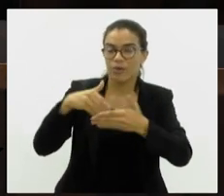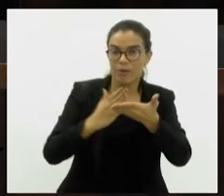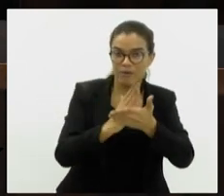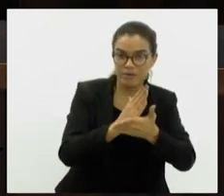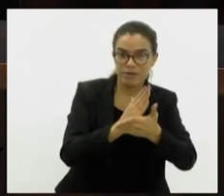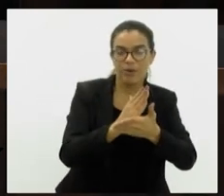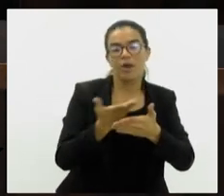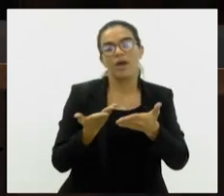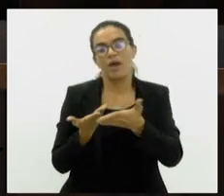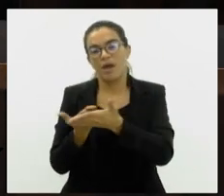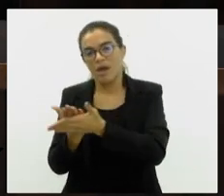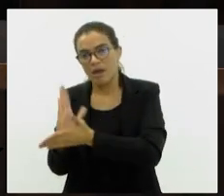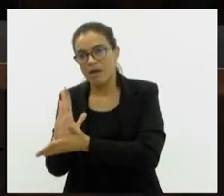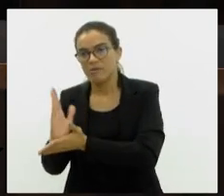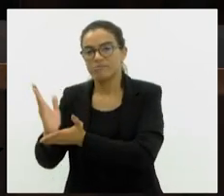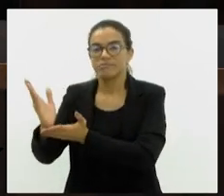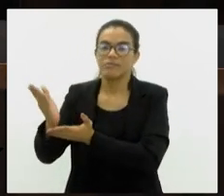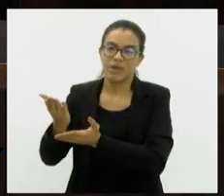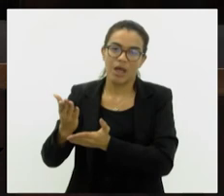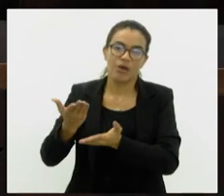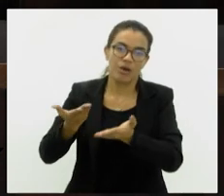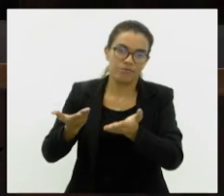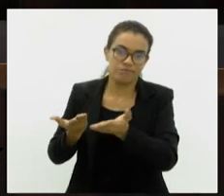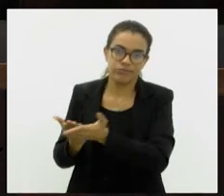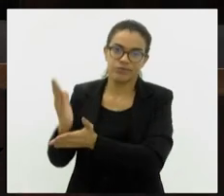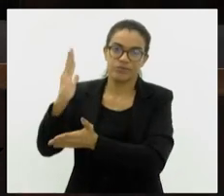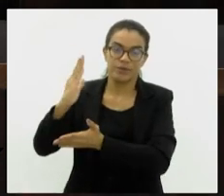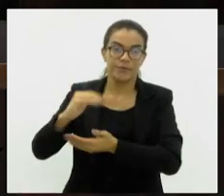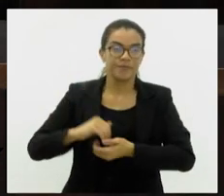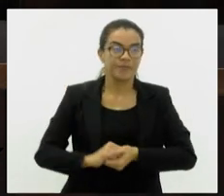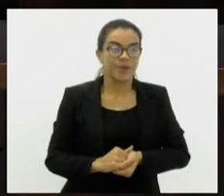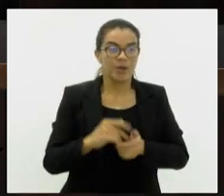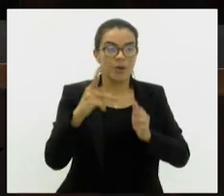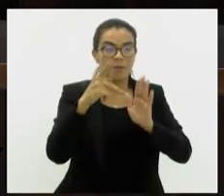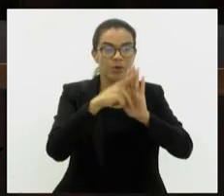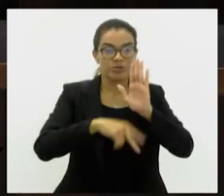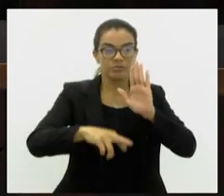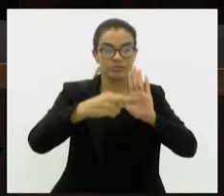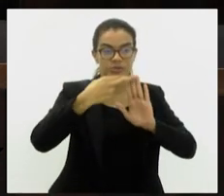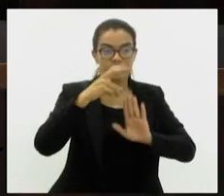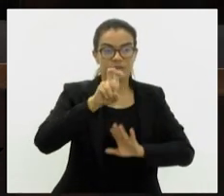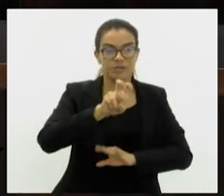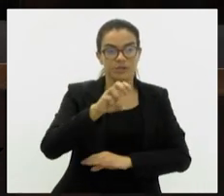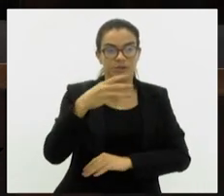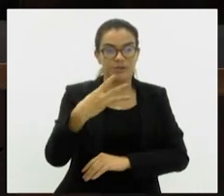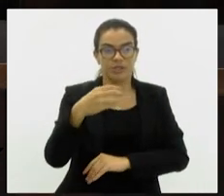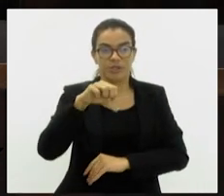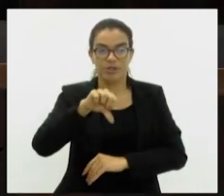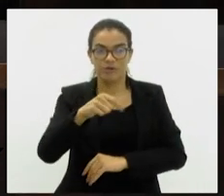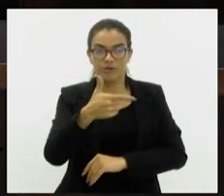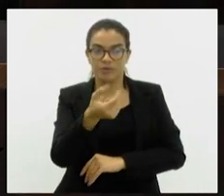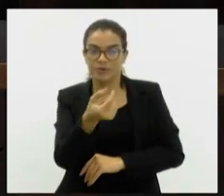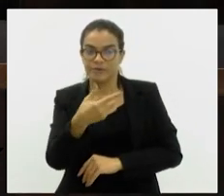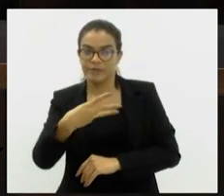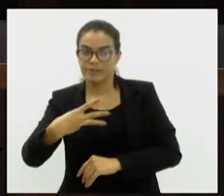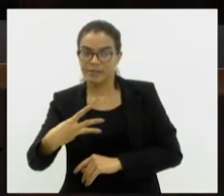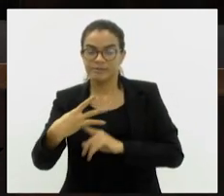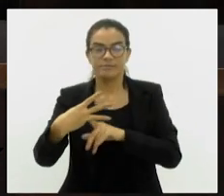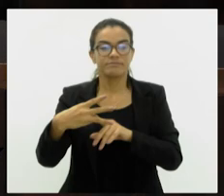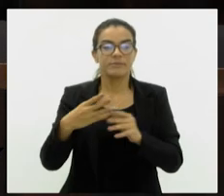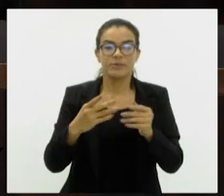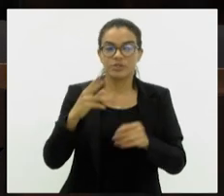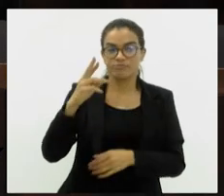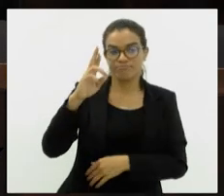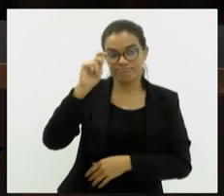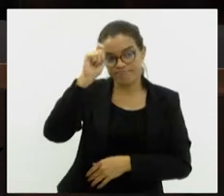estão. Aprovado, vai a promulgação. Projeto de resolução 539 de 2023, de autoria da